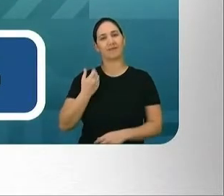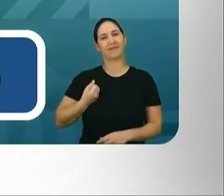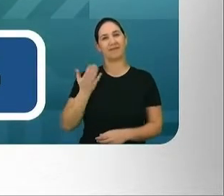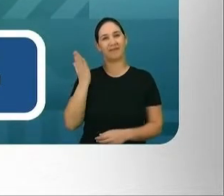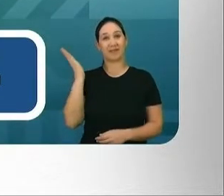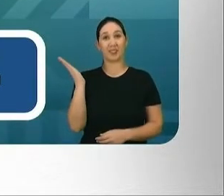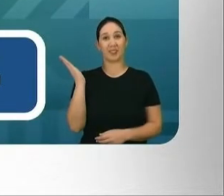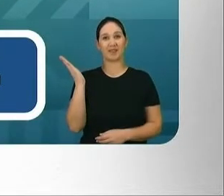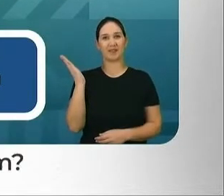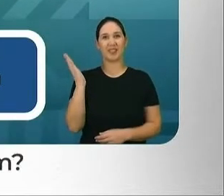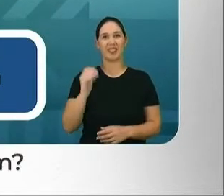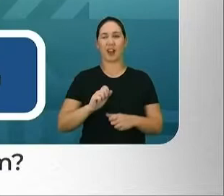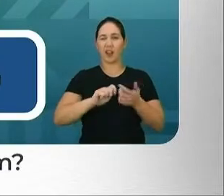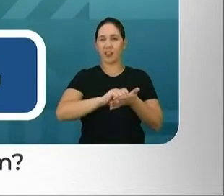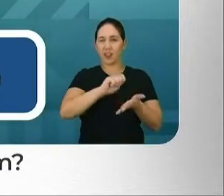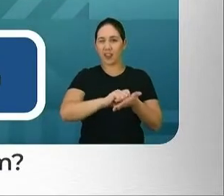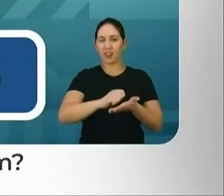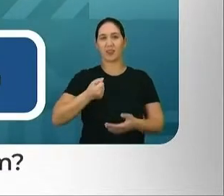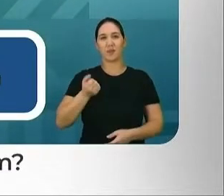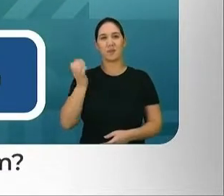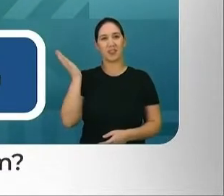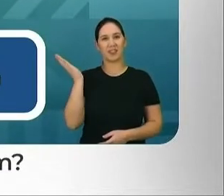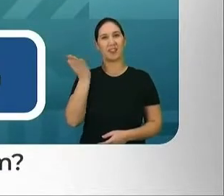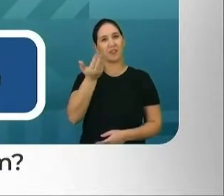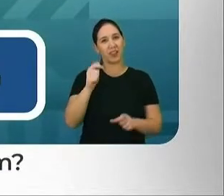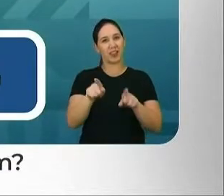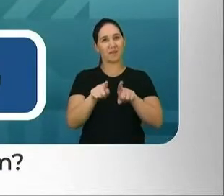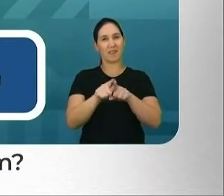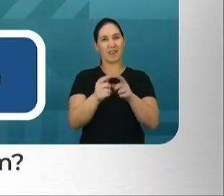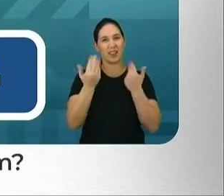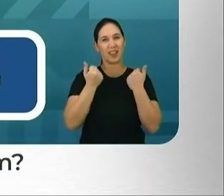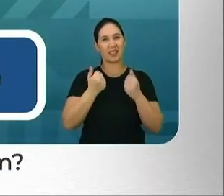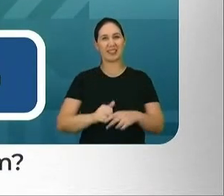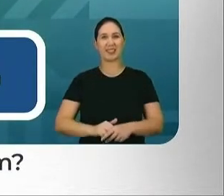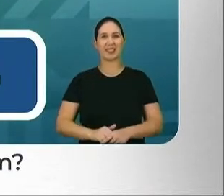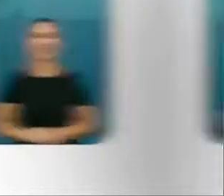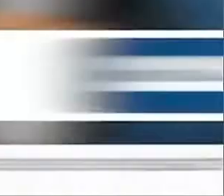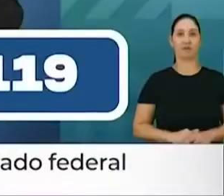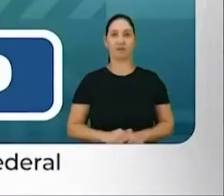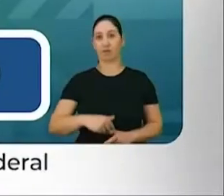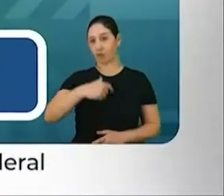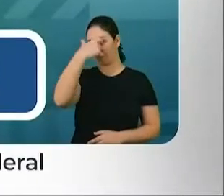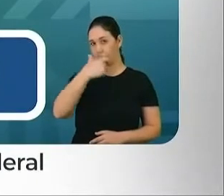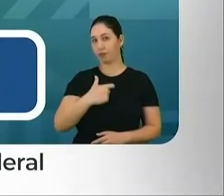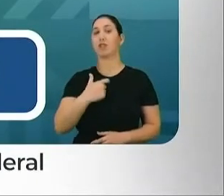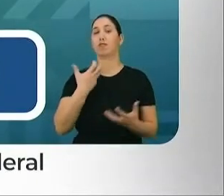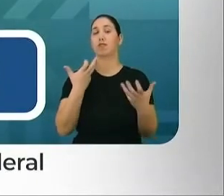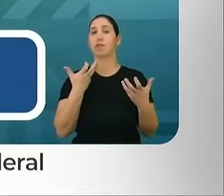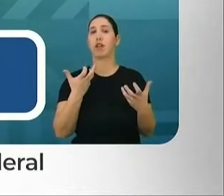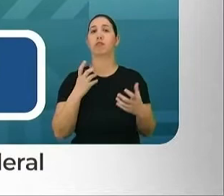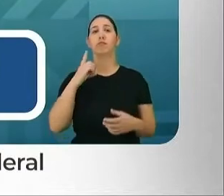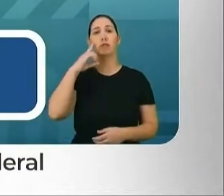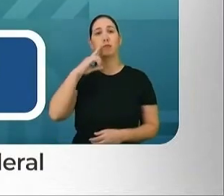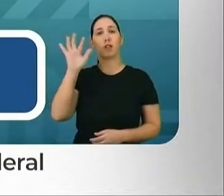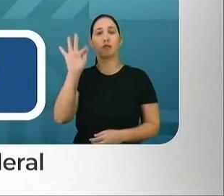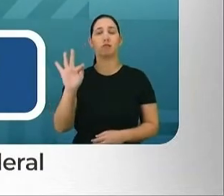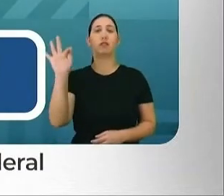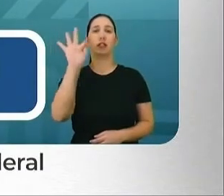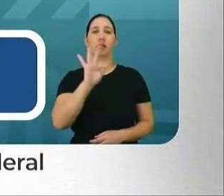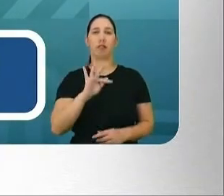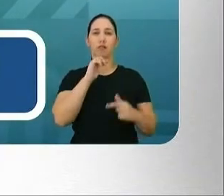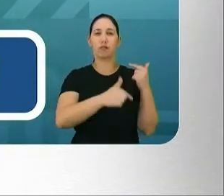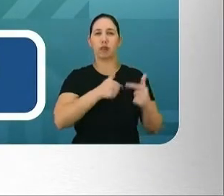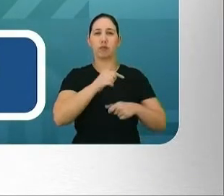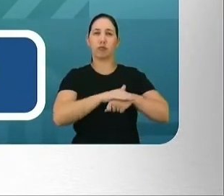Felipe Fornari, deputado federal. 1144, anota aí, é 1144. Vem você também? Vem! Sou Gilmar Rota e quero ser o deputado